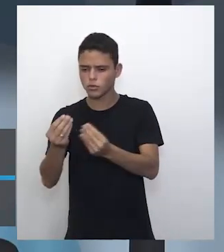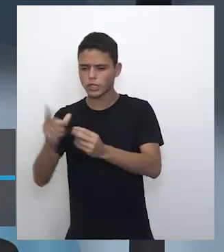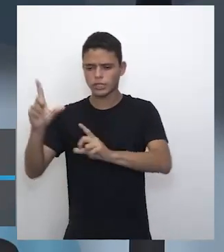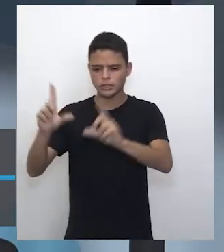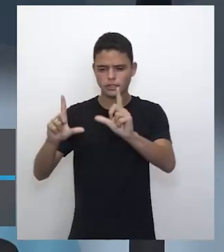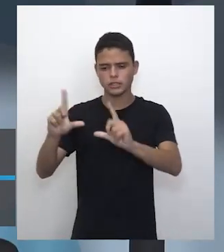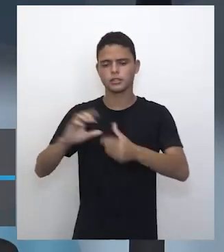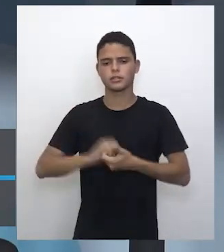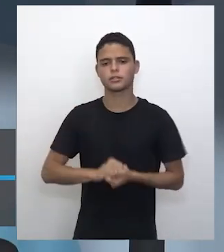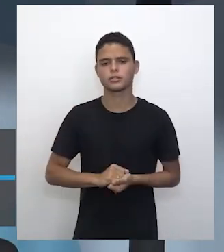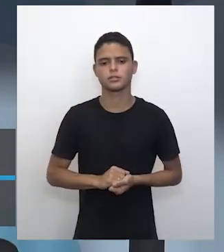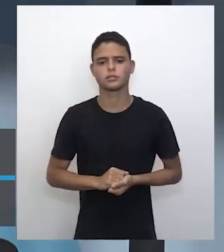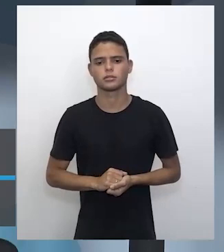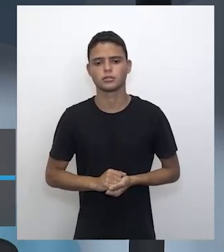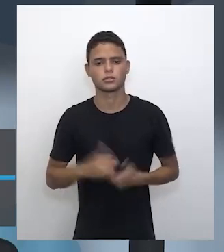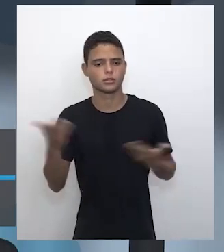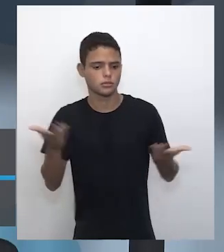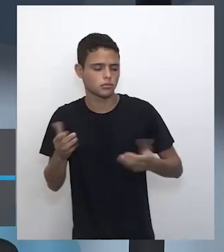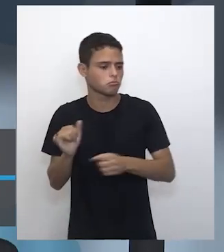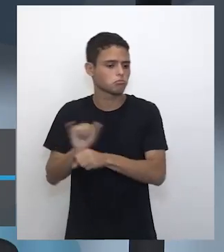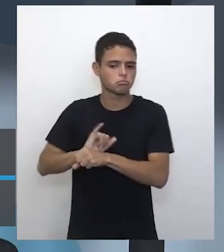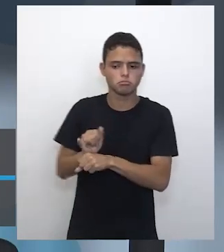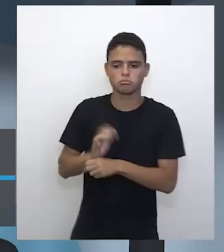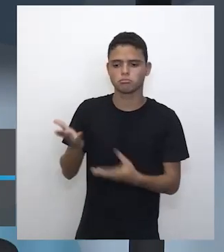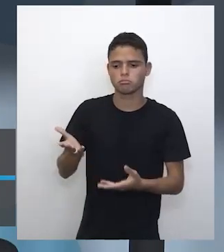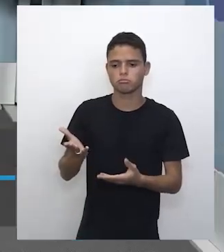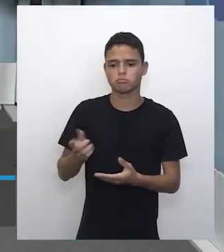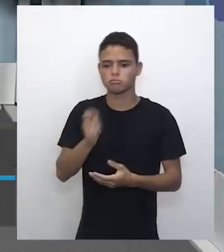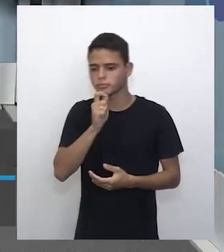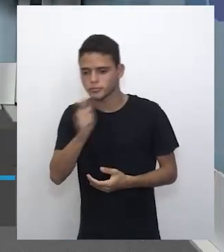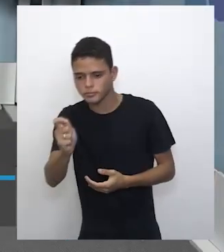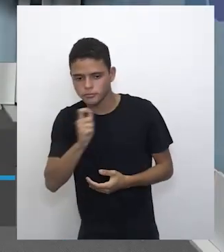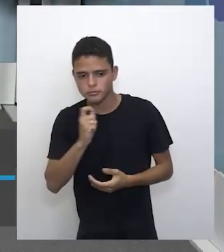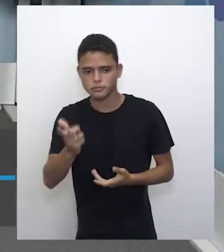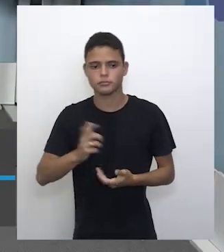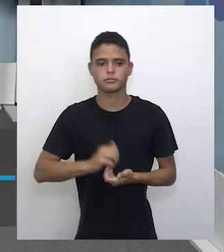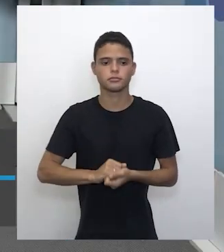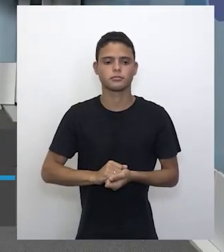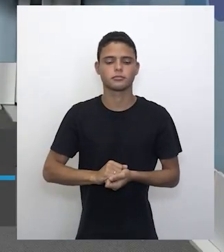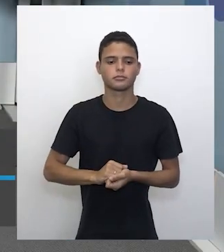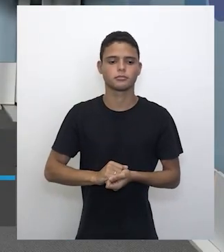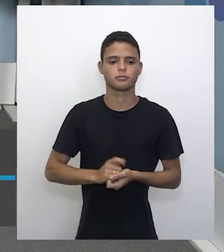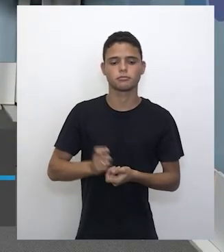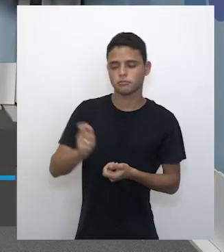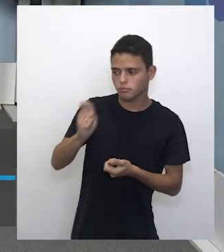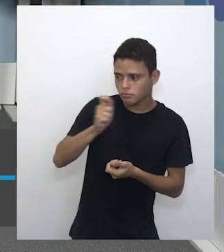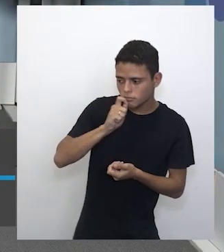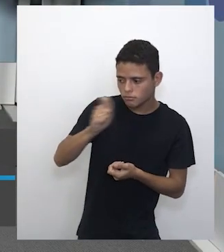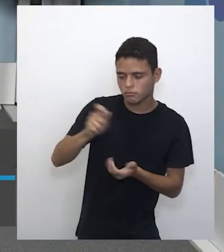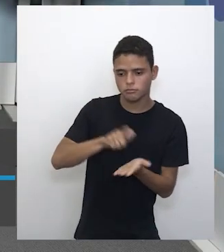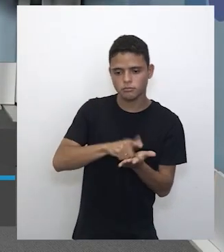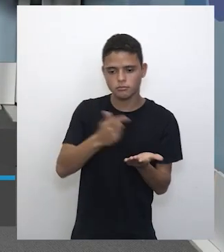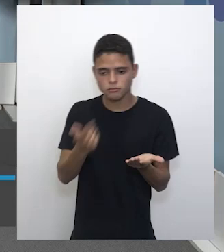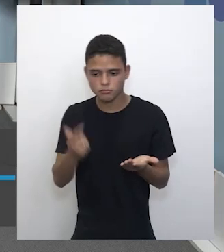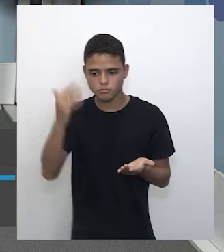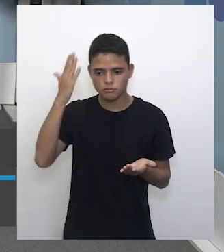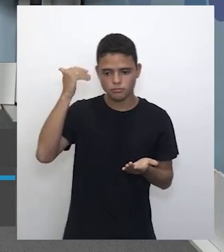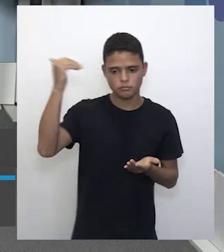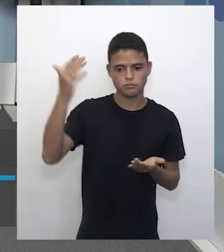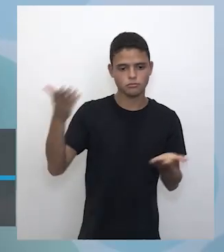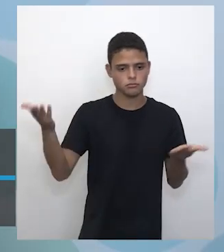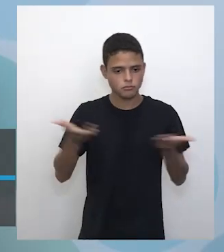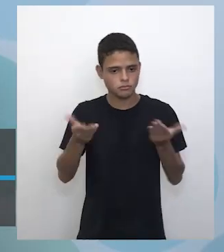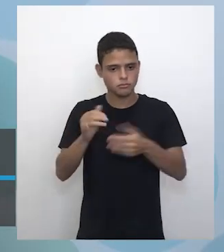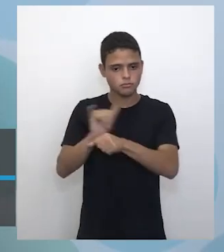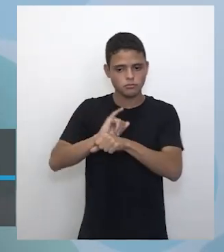trabalhavam em grandes emissoras e hoje são youtubers. Jornalistas, que eram âncoras de jornais famosos, agora estão fazendo jornais